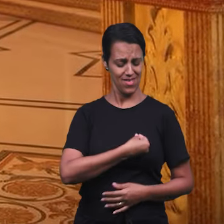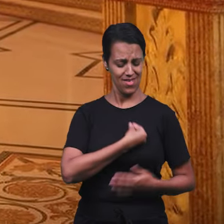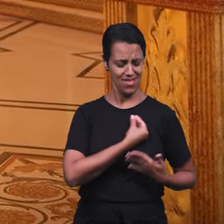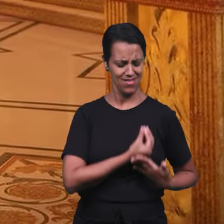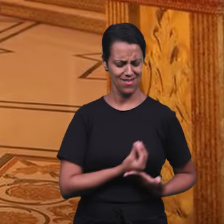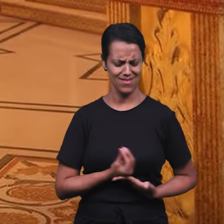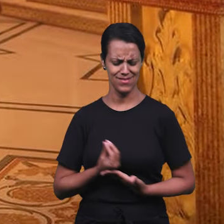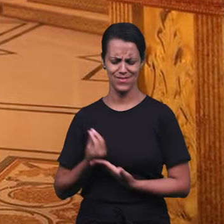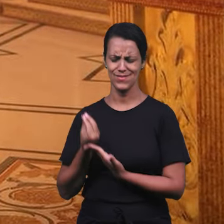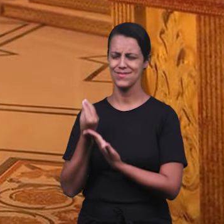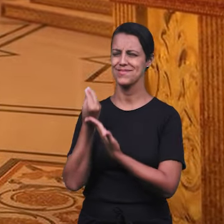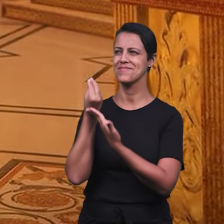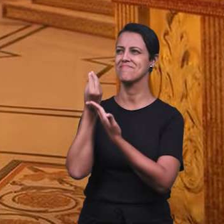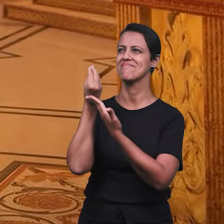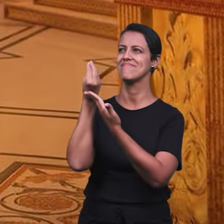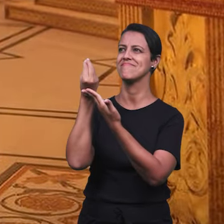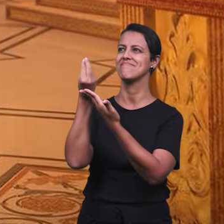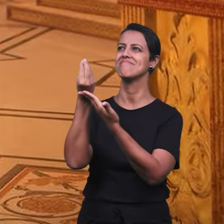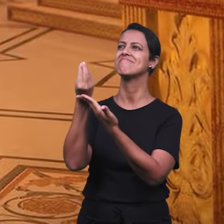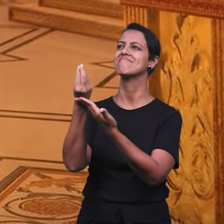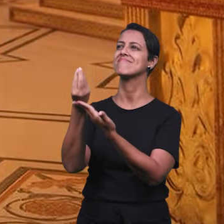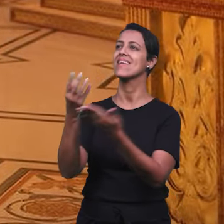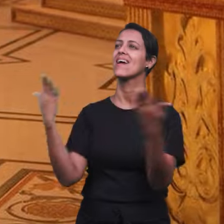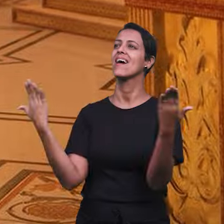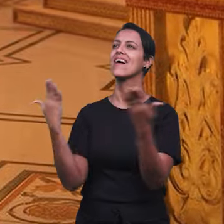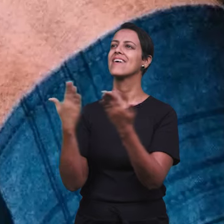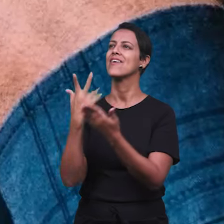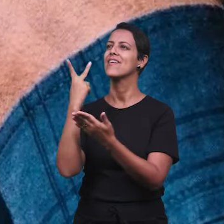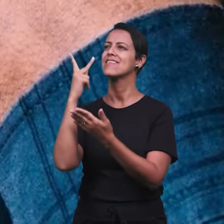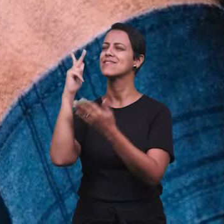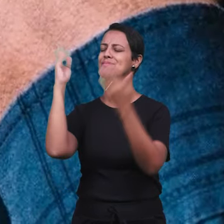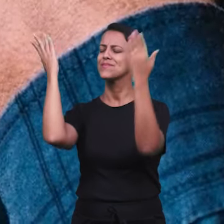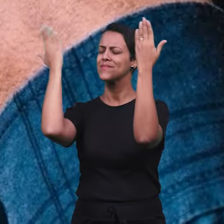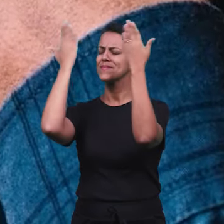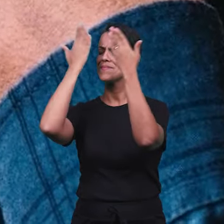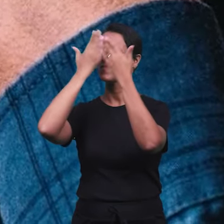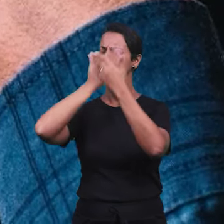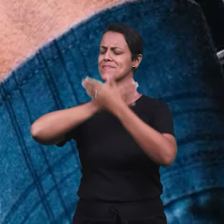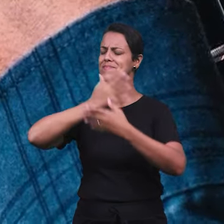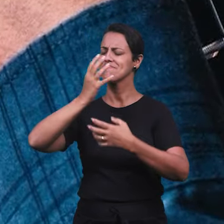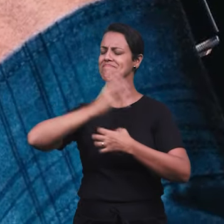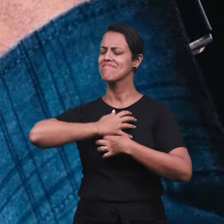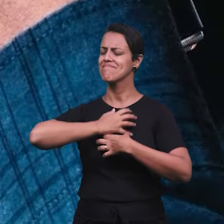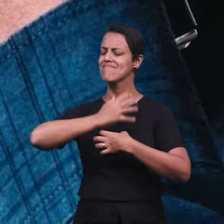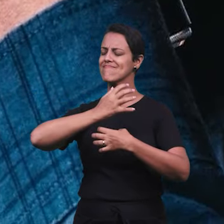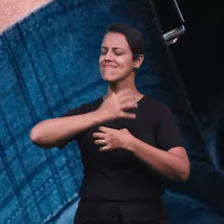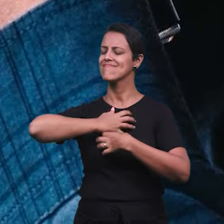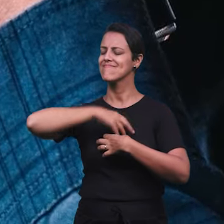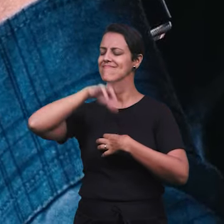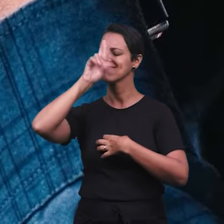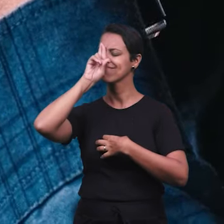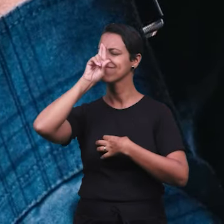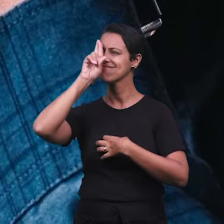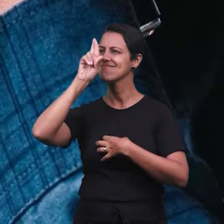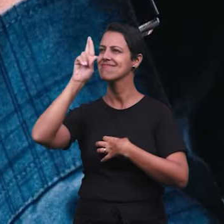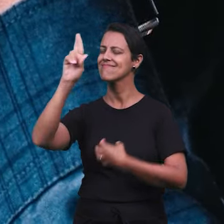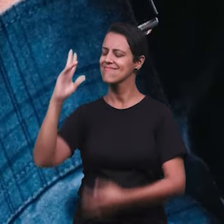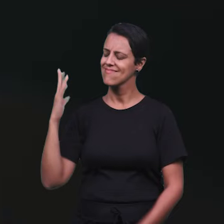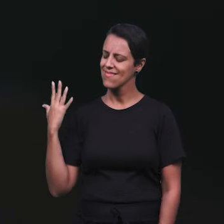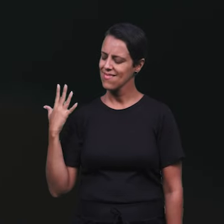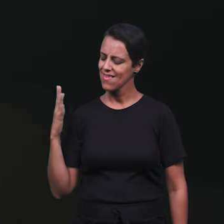segar todo o meu ser em tua presença